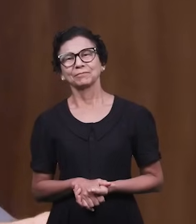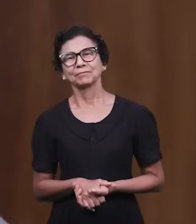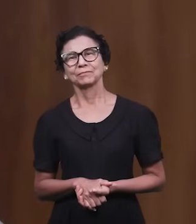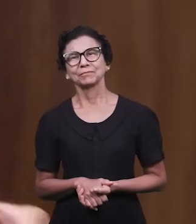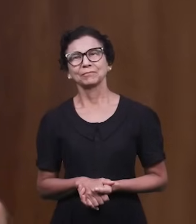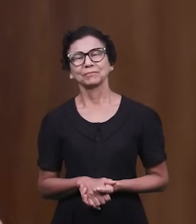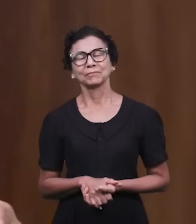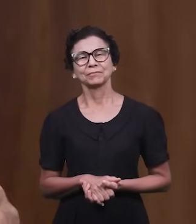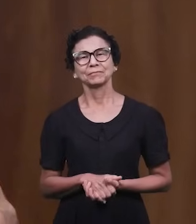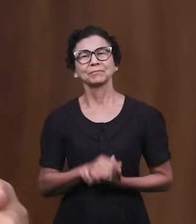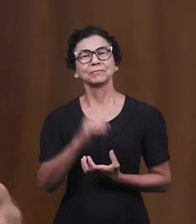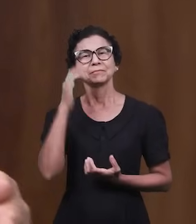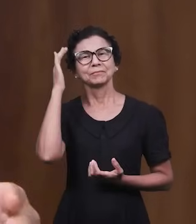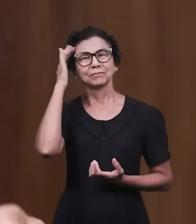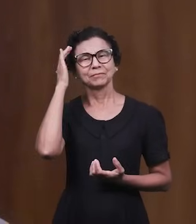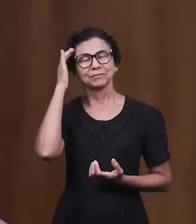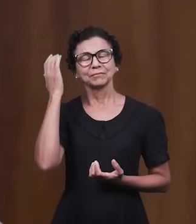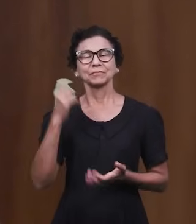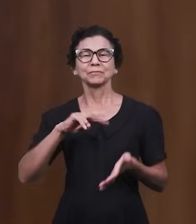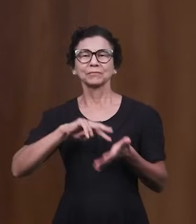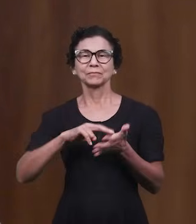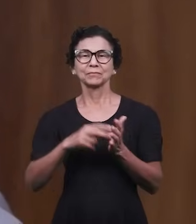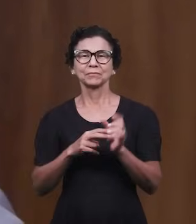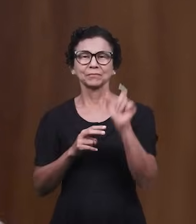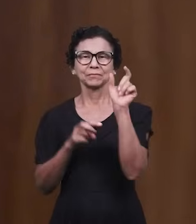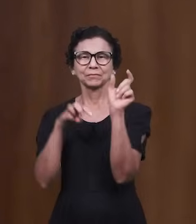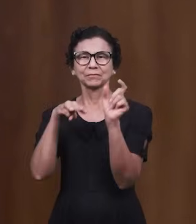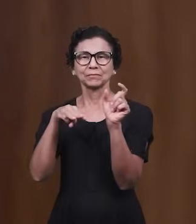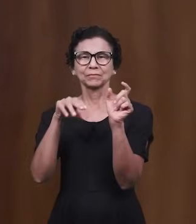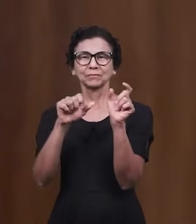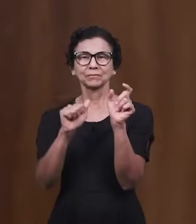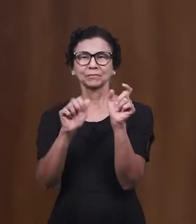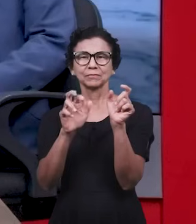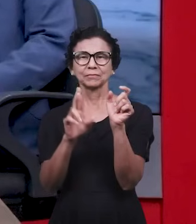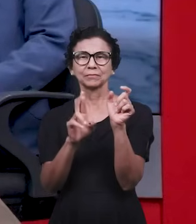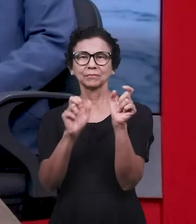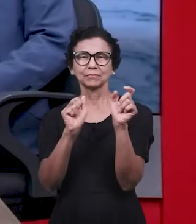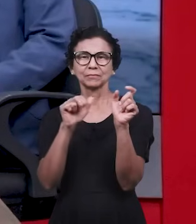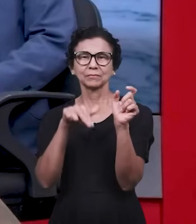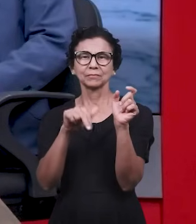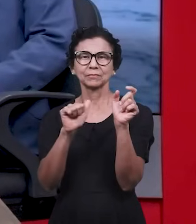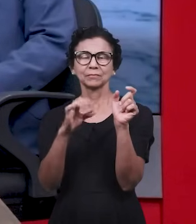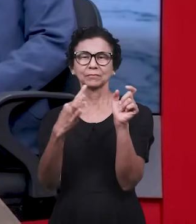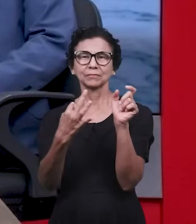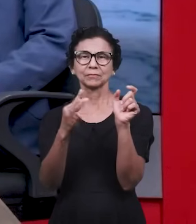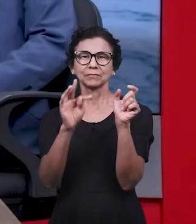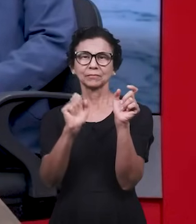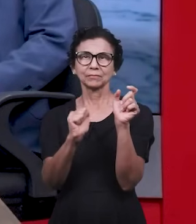ideia, uma noção daquilo que significa para nós a palavra Maranata.